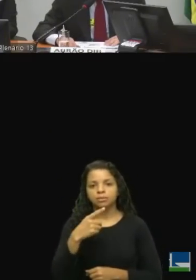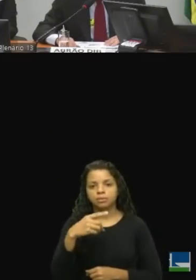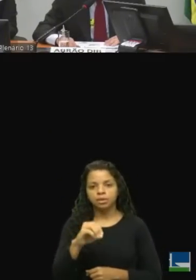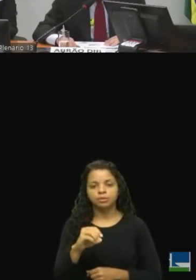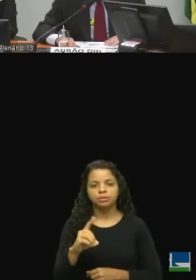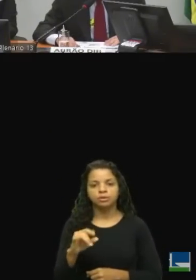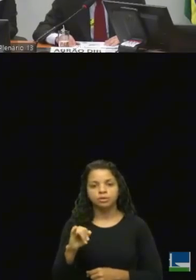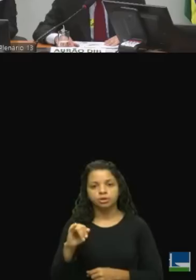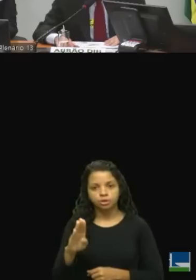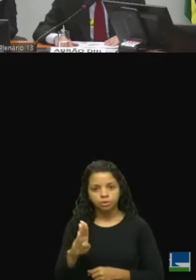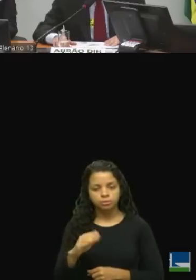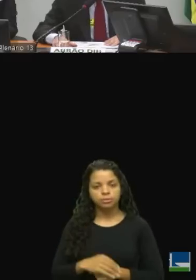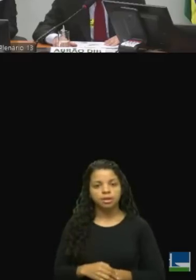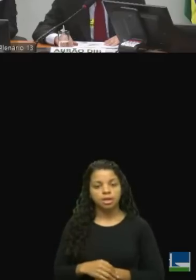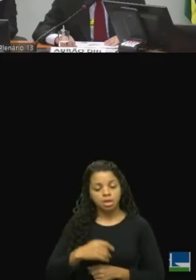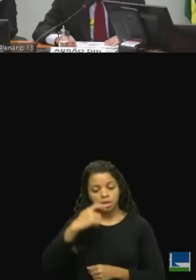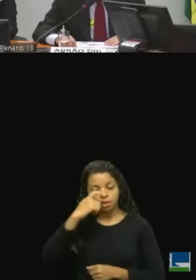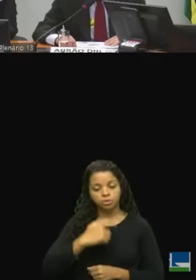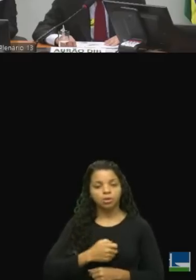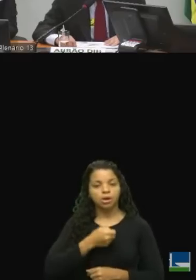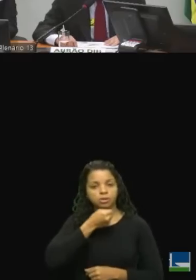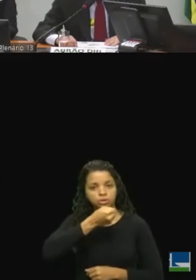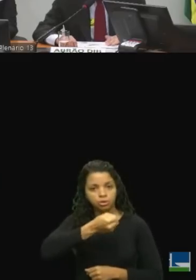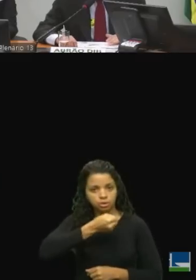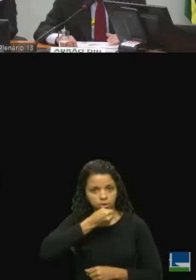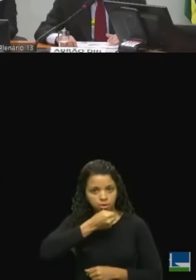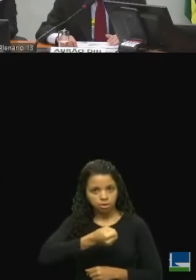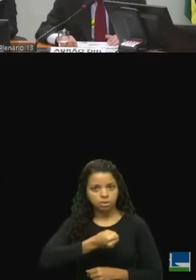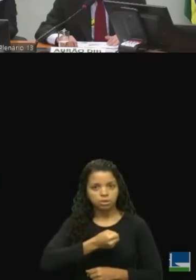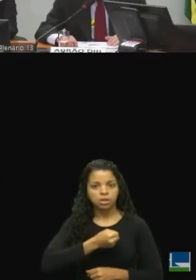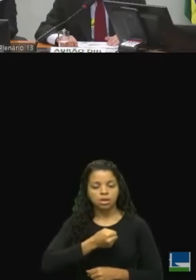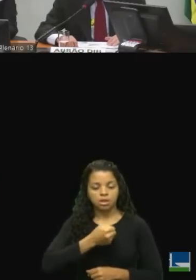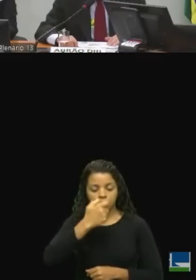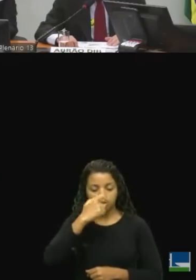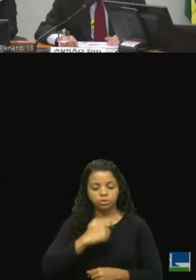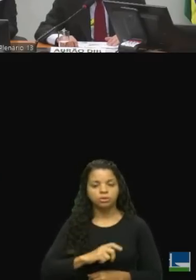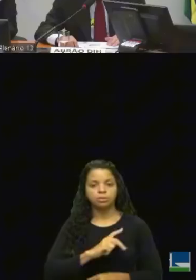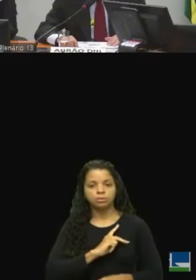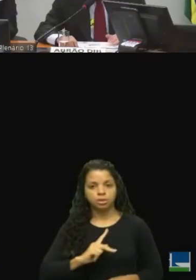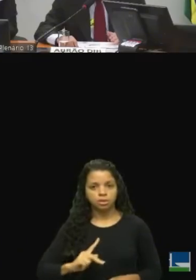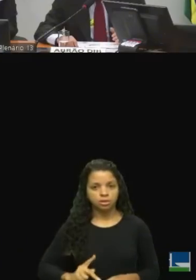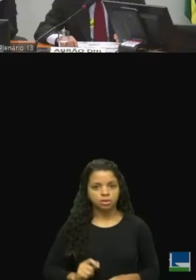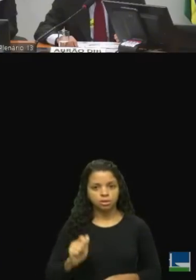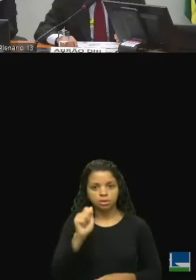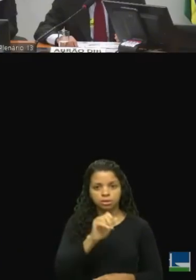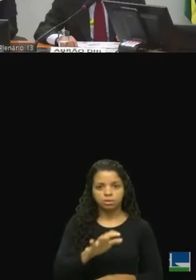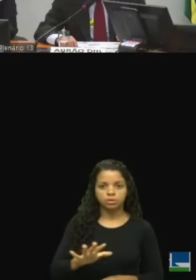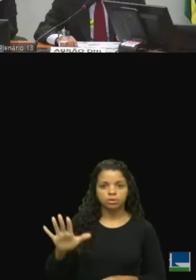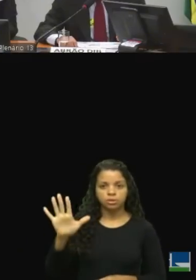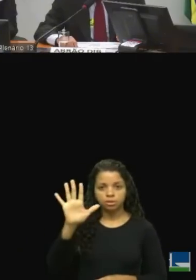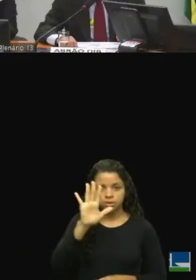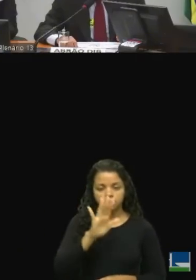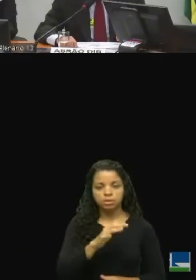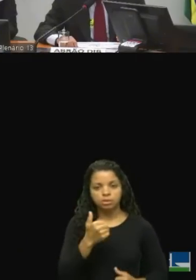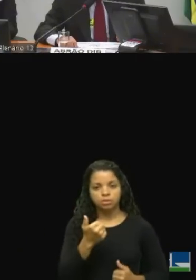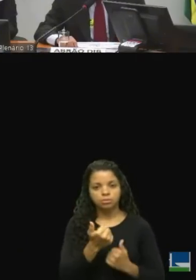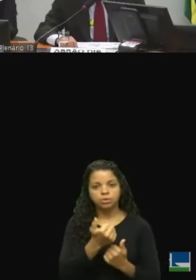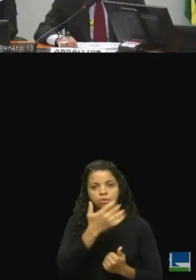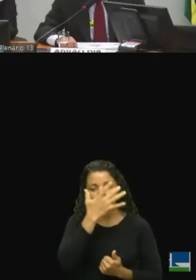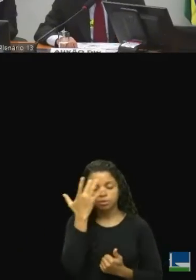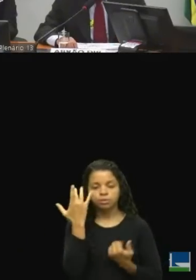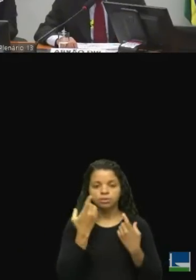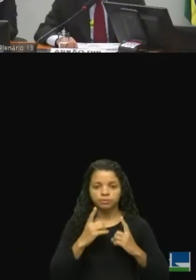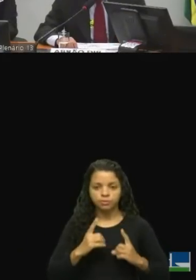sou jornalista, estou o presidente da Associação Nacional de Apoio às Pessoas com Deficiência. Sou um homem de pele clara,